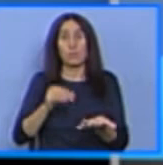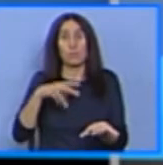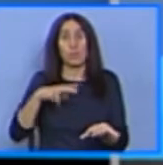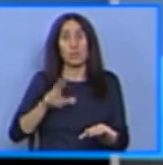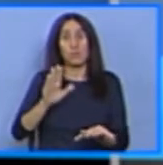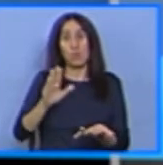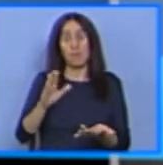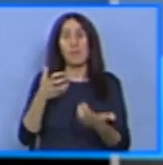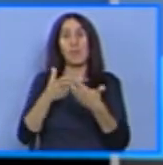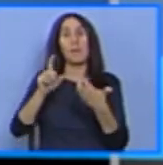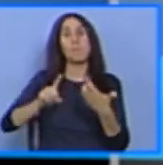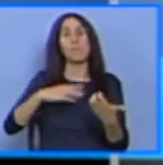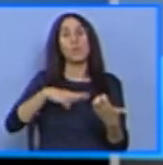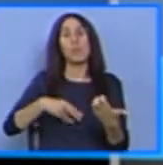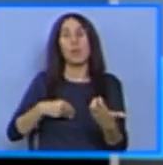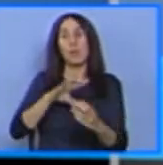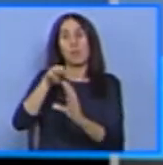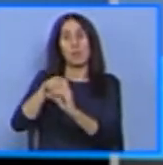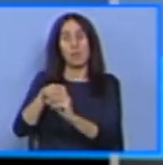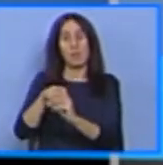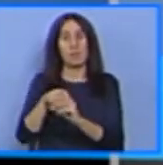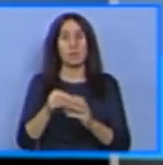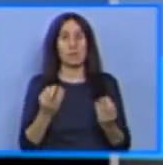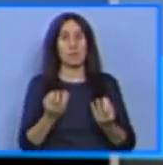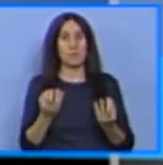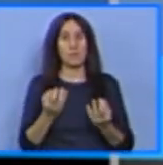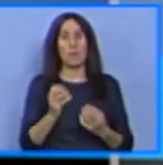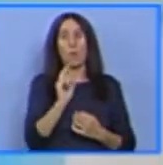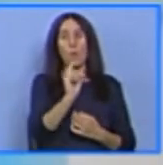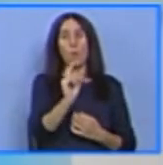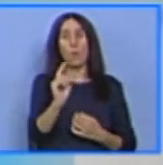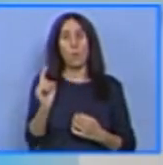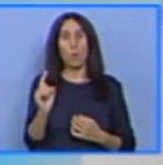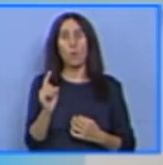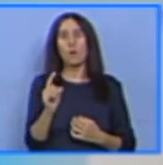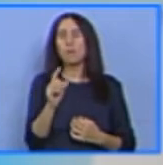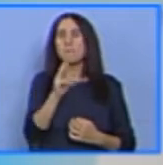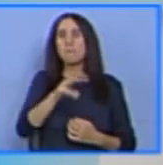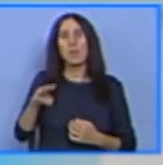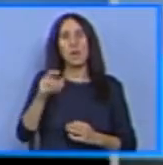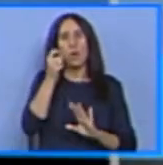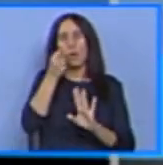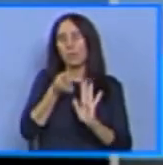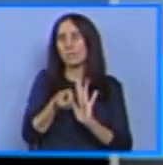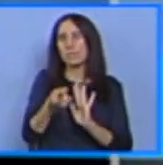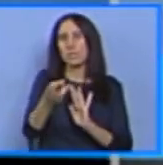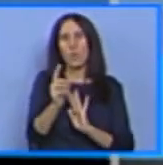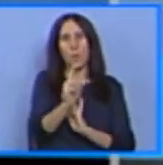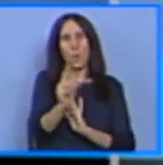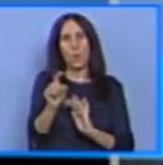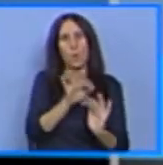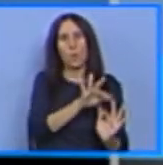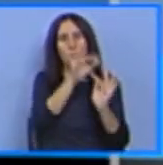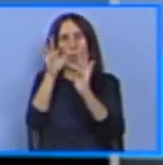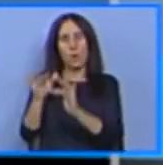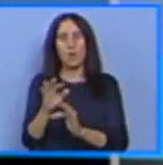estava envolvido na Primeira Guerra Mundial e tinha enviado dezenas de milhares de homens, quer para a